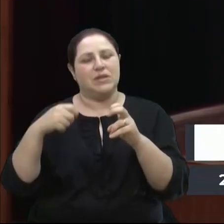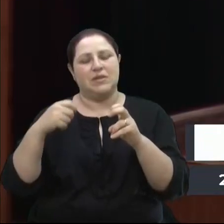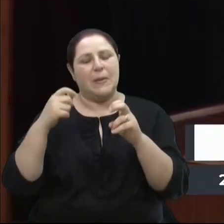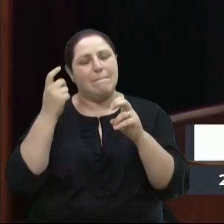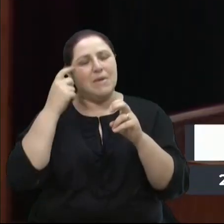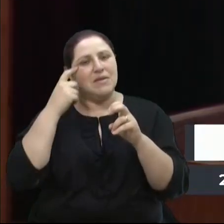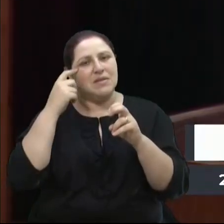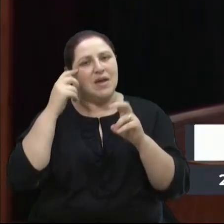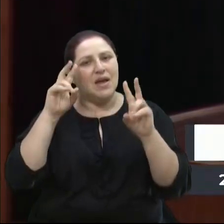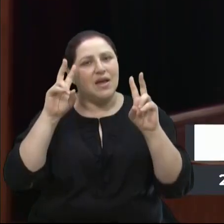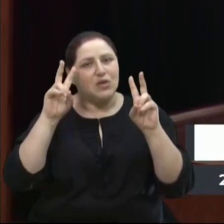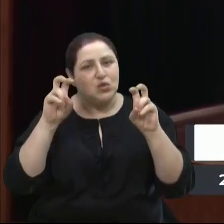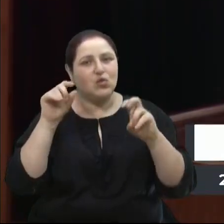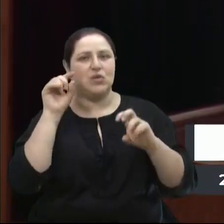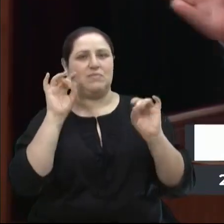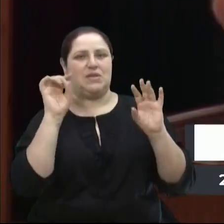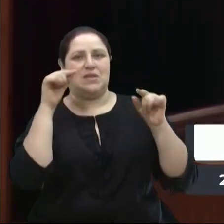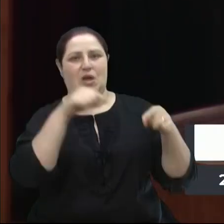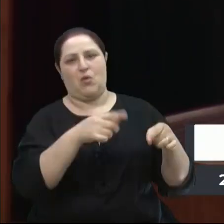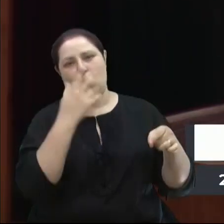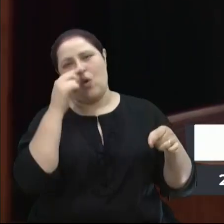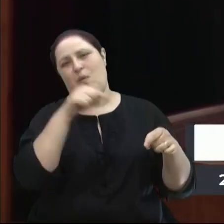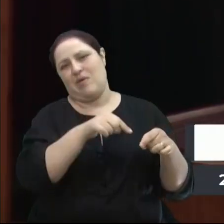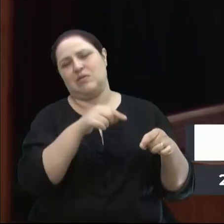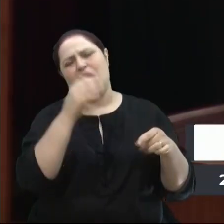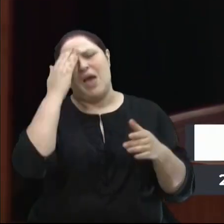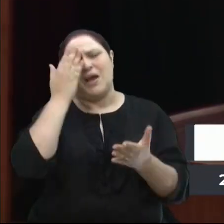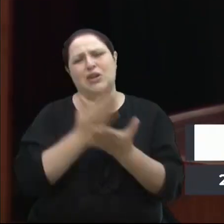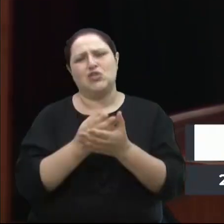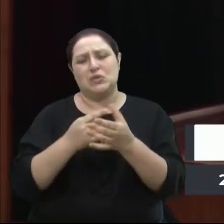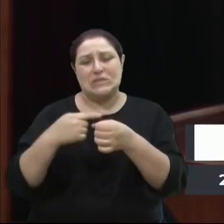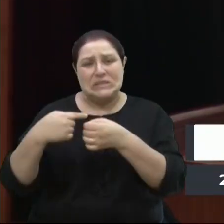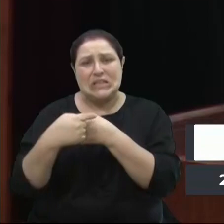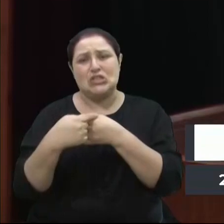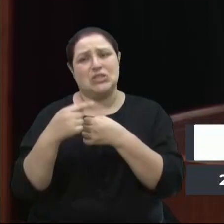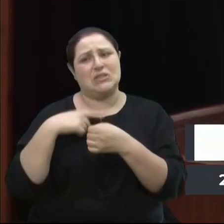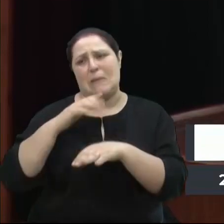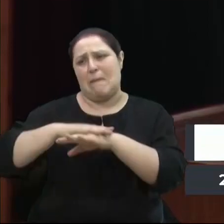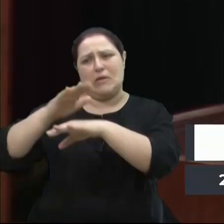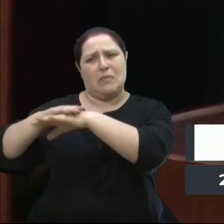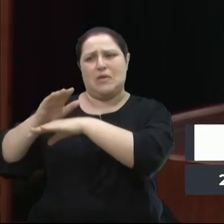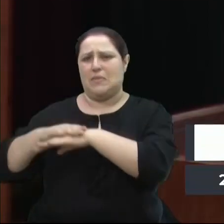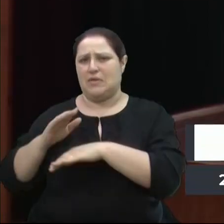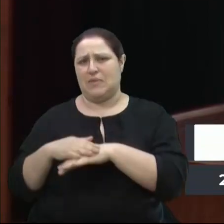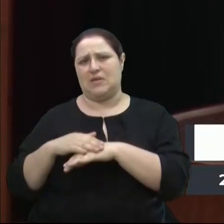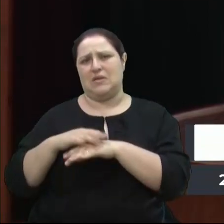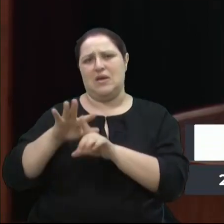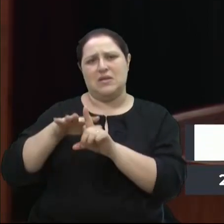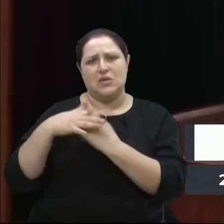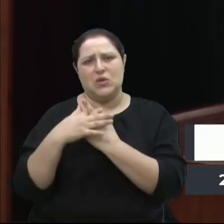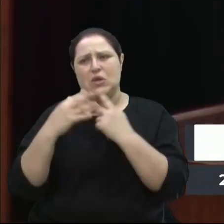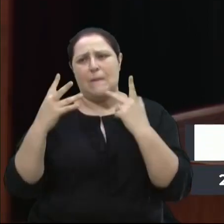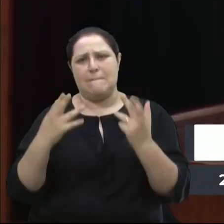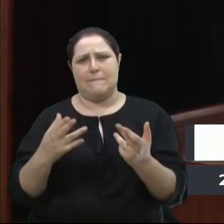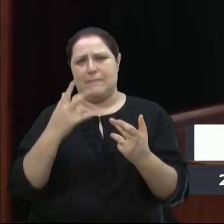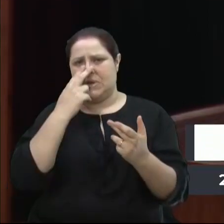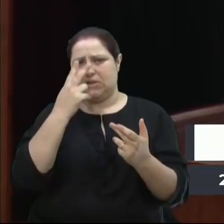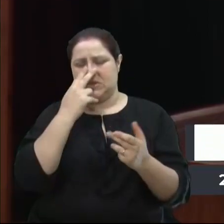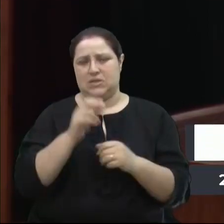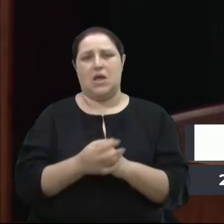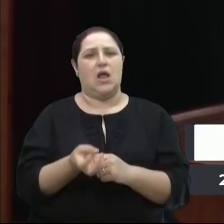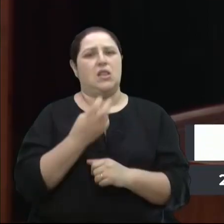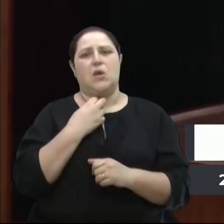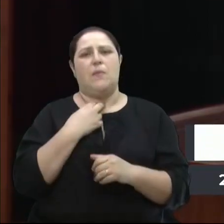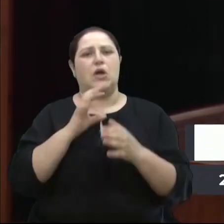pontuais. Como esse ali, e acredito que tenha outros também na cidade, né, com uma situação parecida como essa. Não se pode permitir que